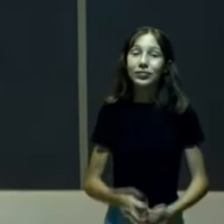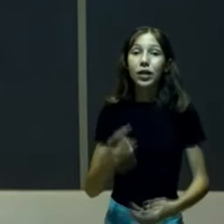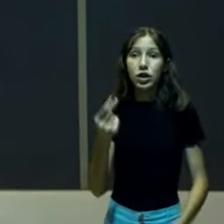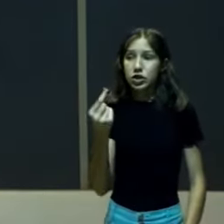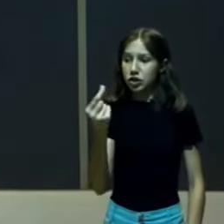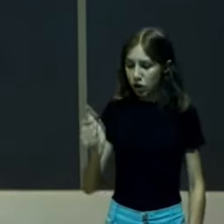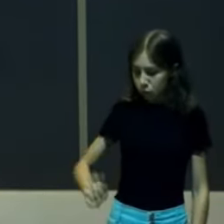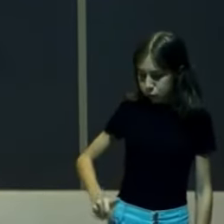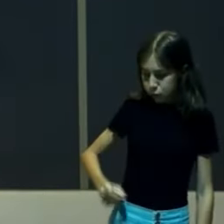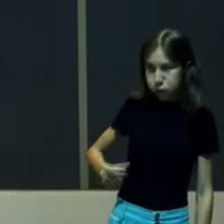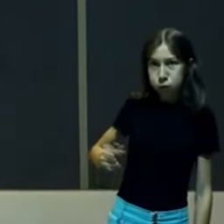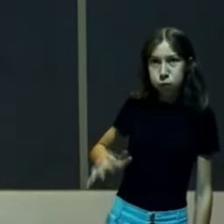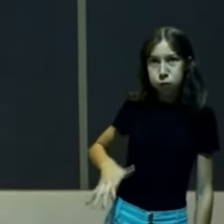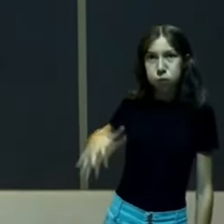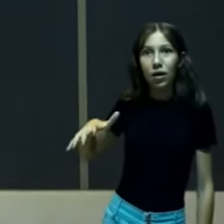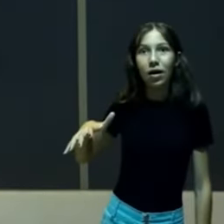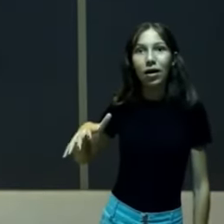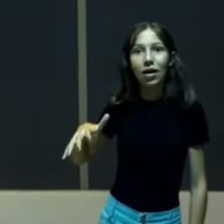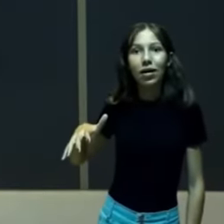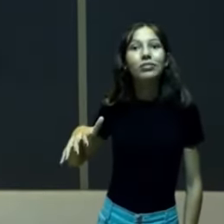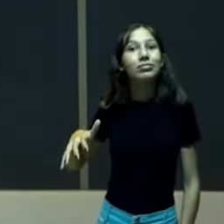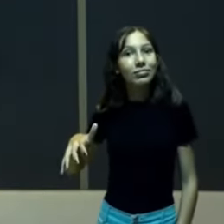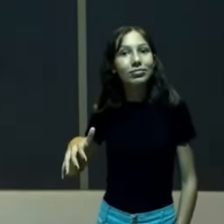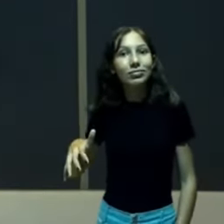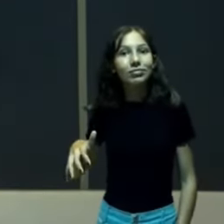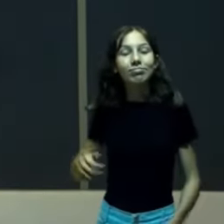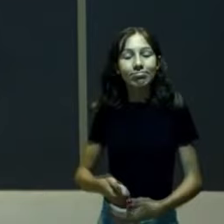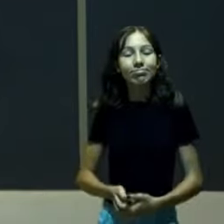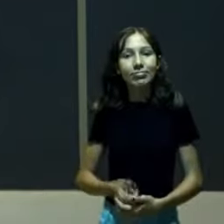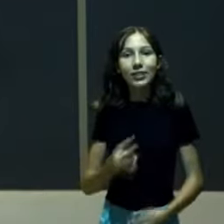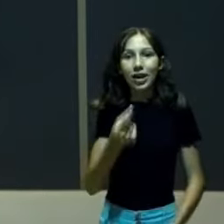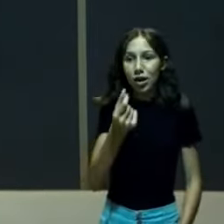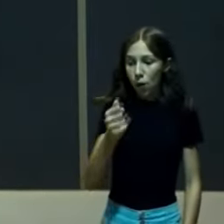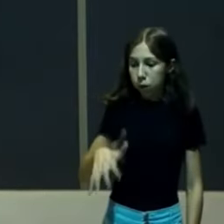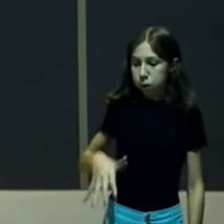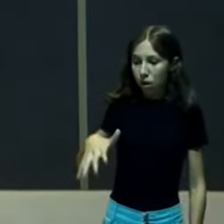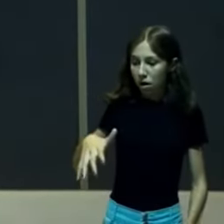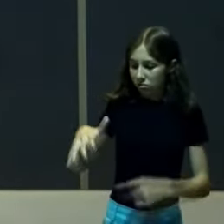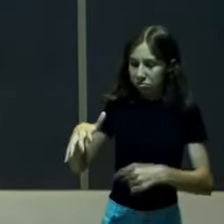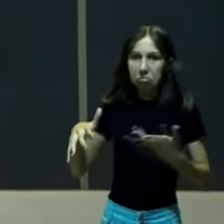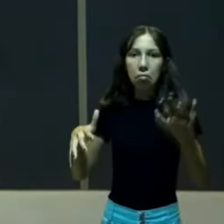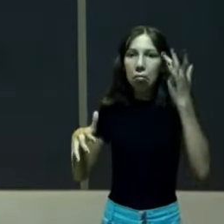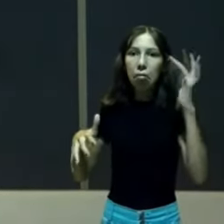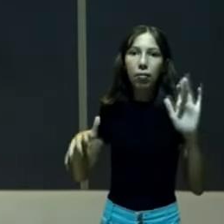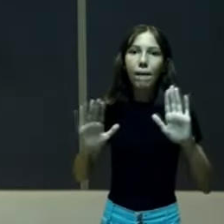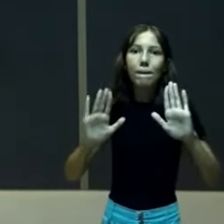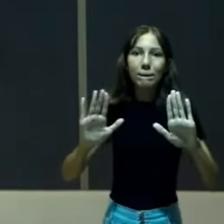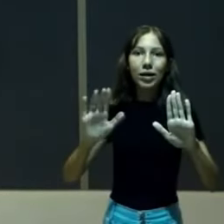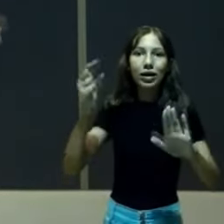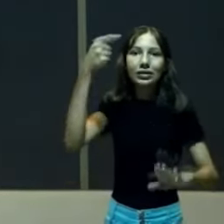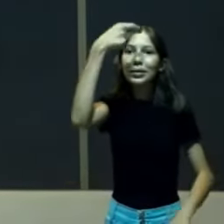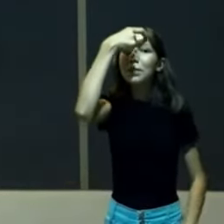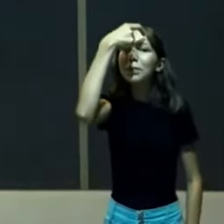dinheiro no bolso, está cheio de dinheiro no banco, de debaixo do colchão. Não sabe o que fazer, mas não tem emocional mais.